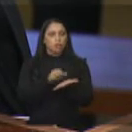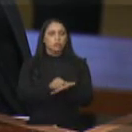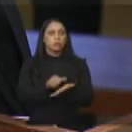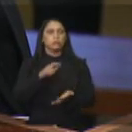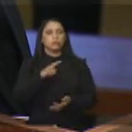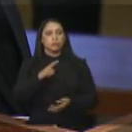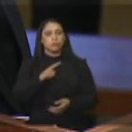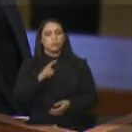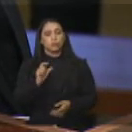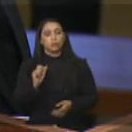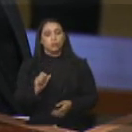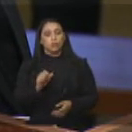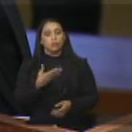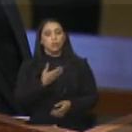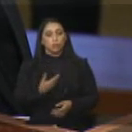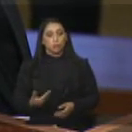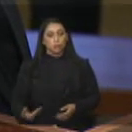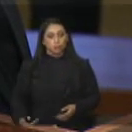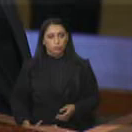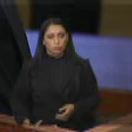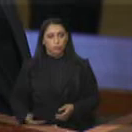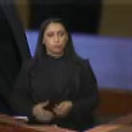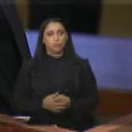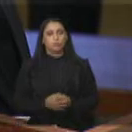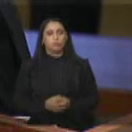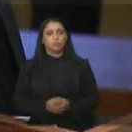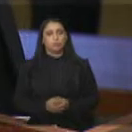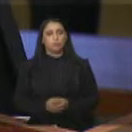pelo Estado brasileiro.